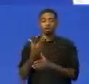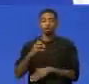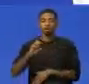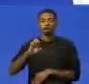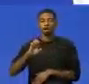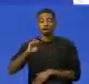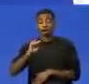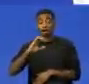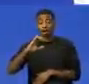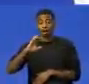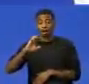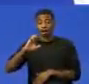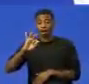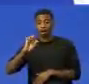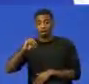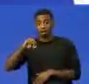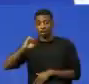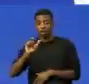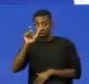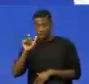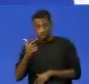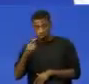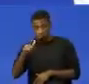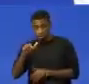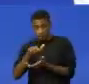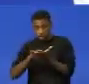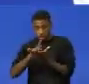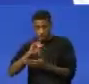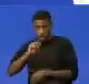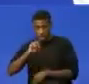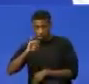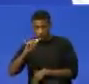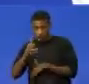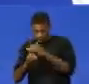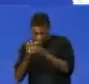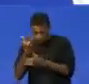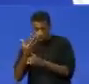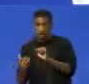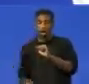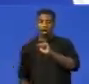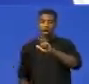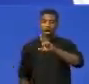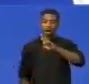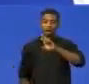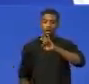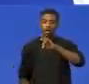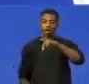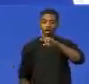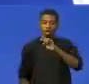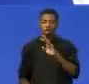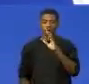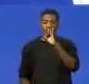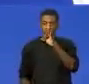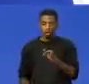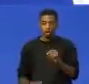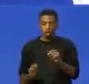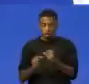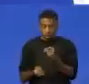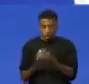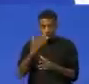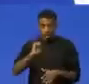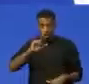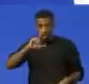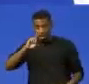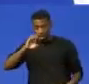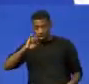que não tem, obviamente, o radical da dupla vai gerar o aldeído. Então, a resposta forma benzaldeído,